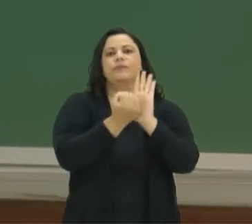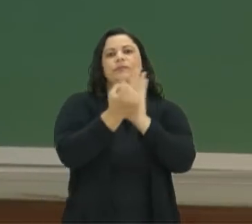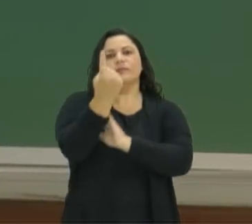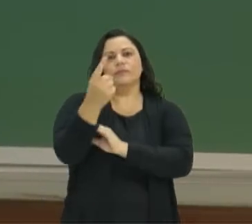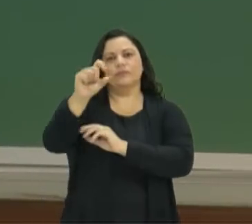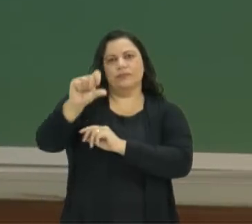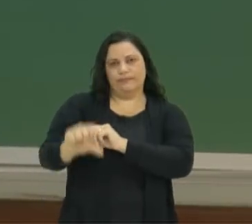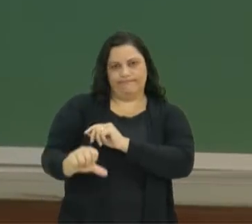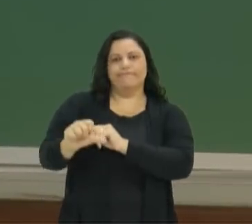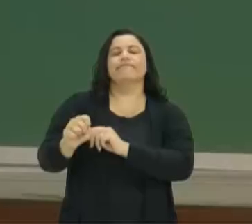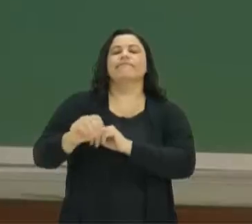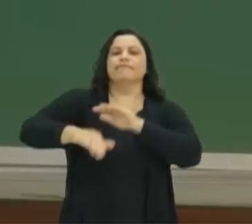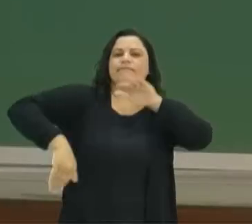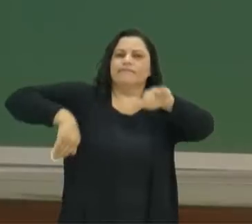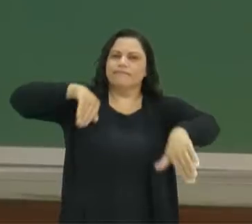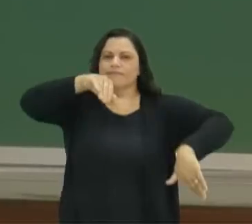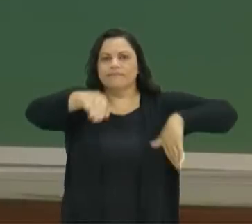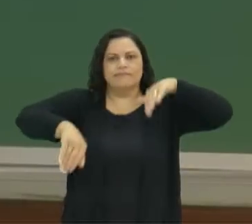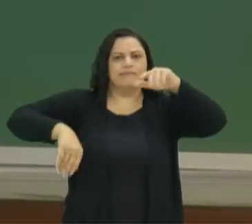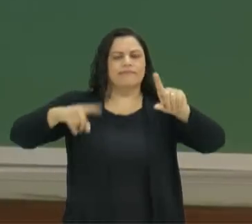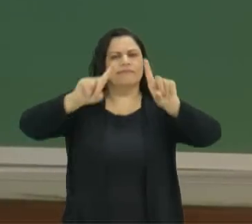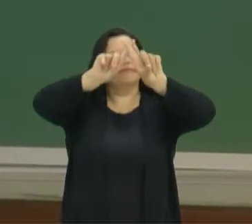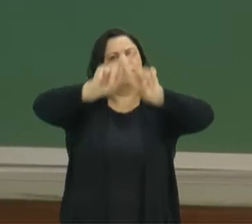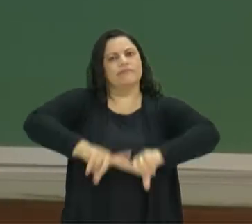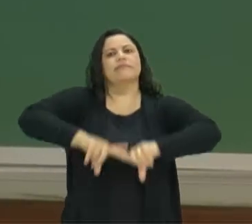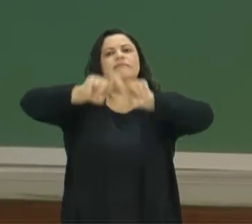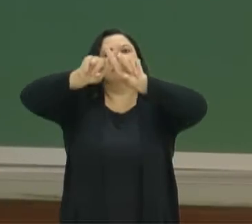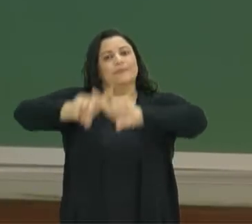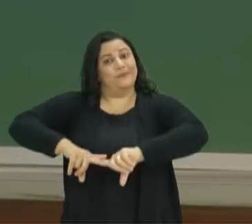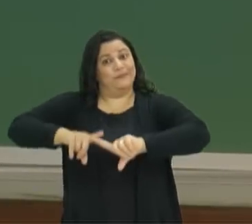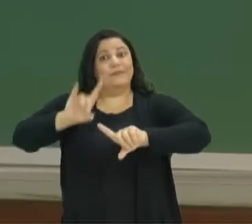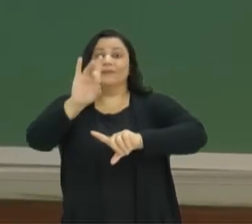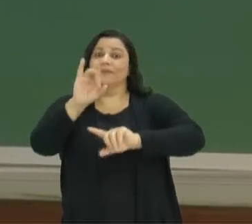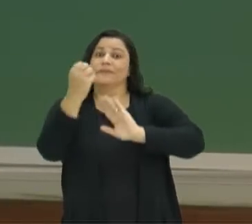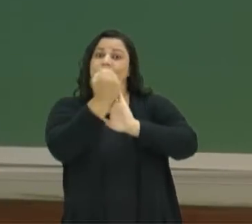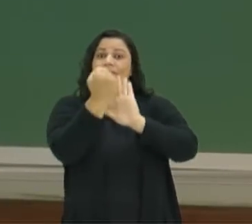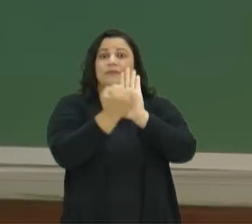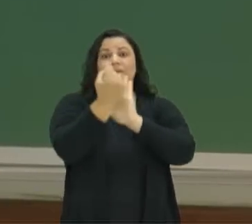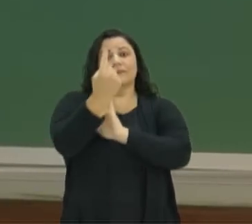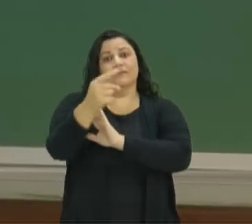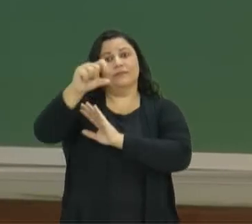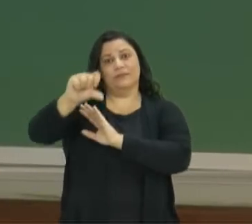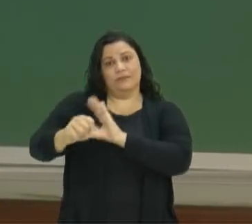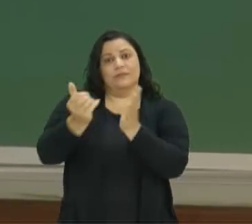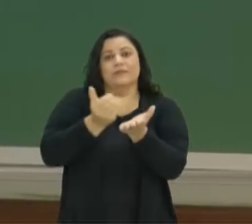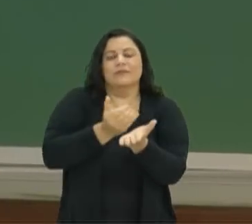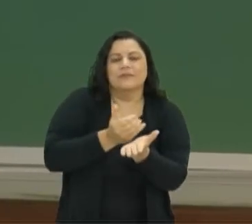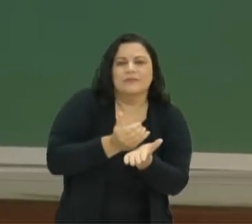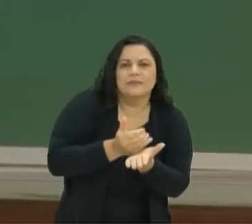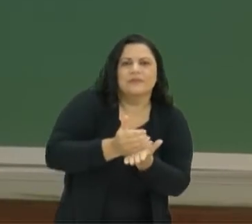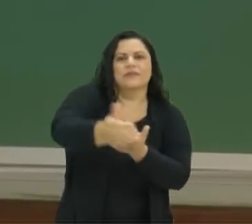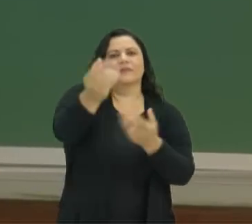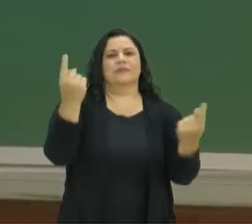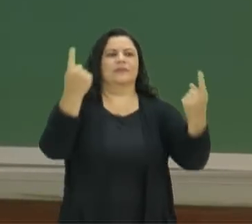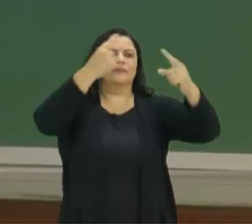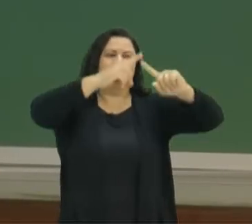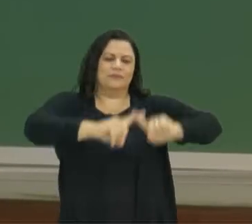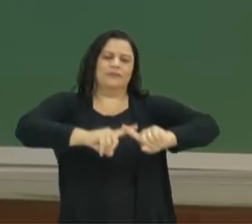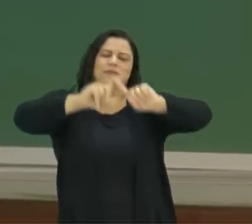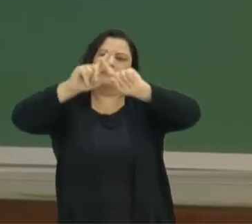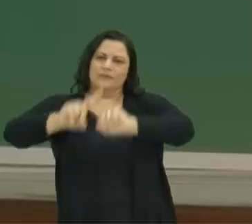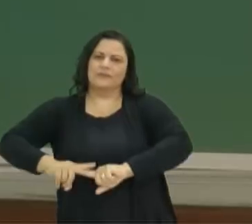a natação tornou-se um esporte, tá? Só no século XIX que nós vamos começar a ter as disputas,